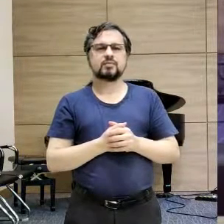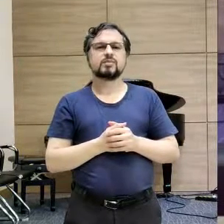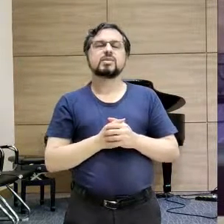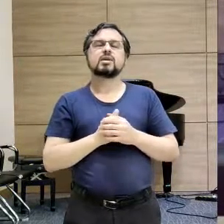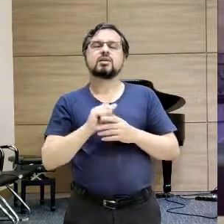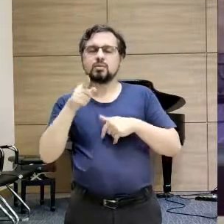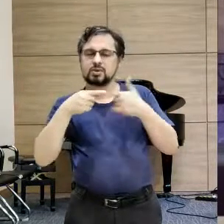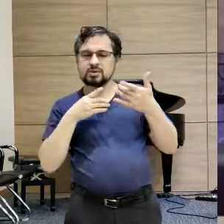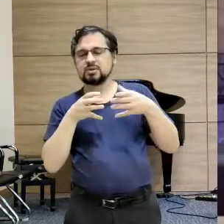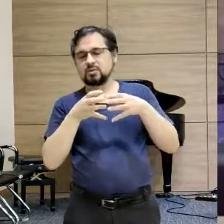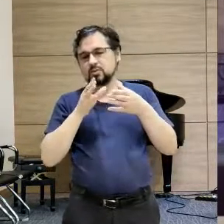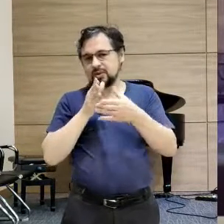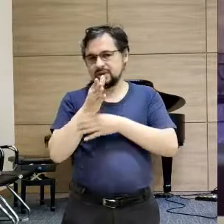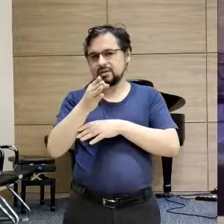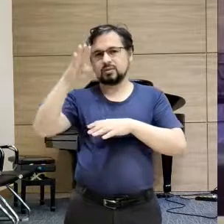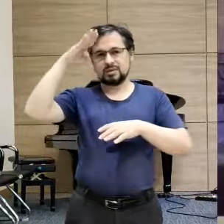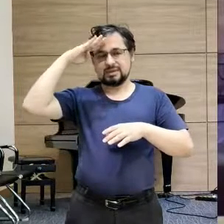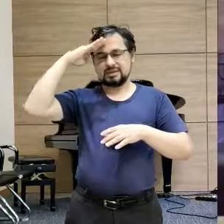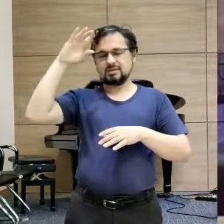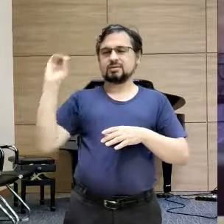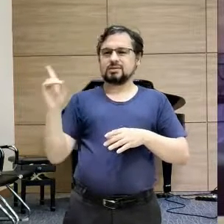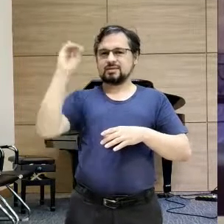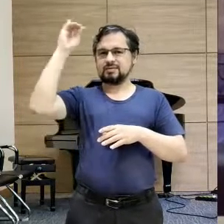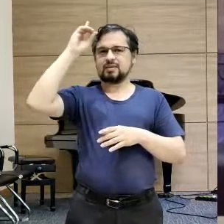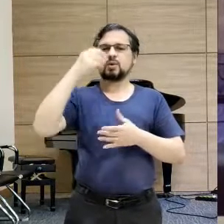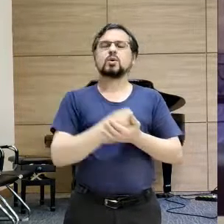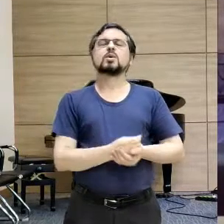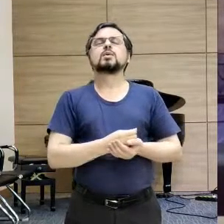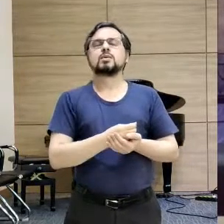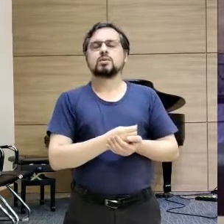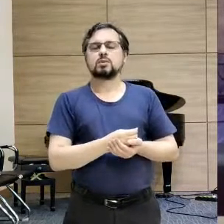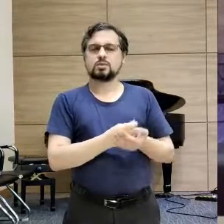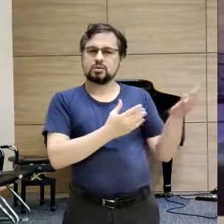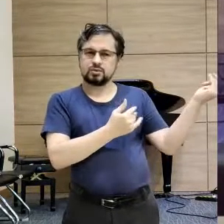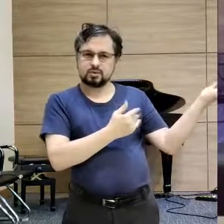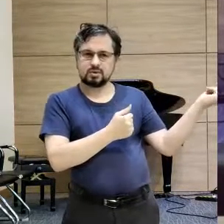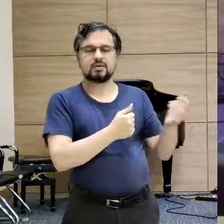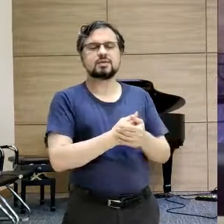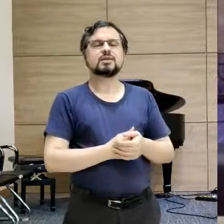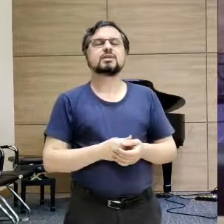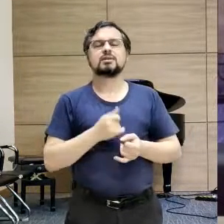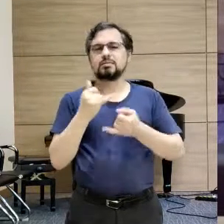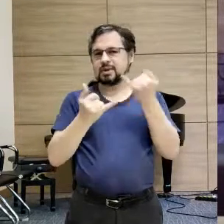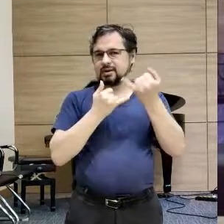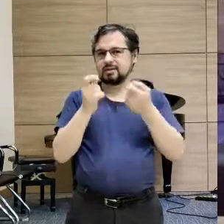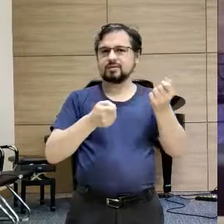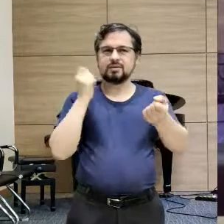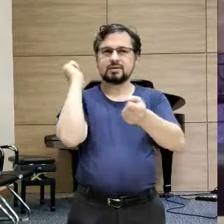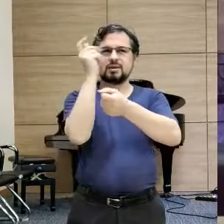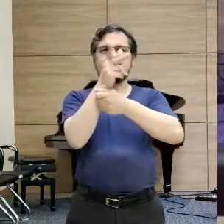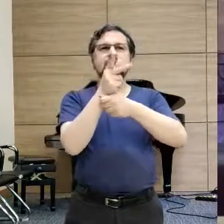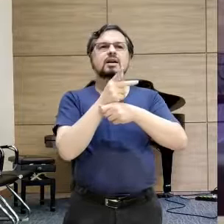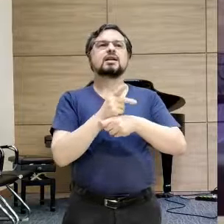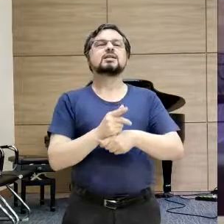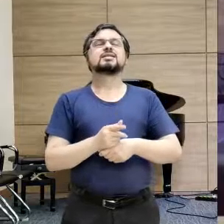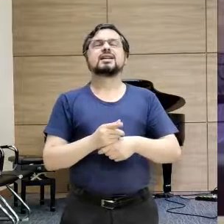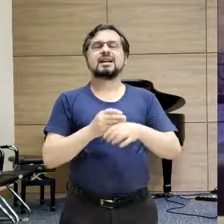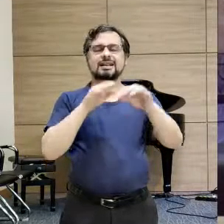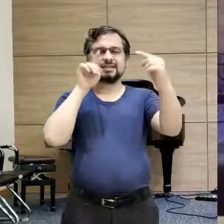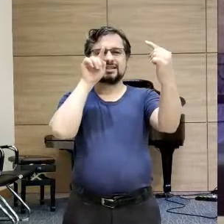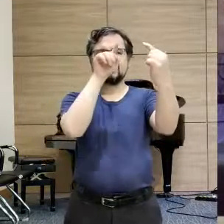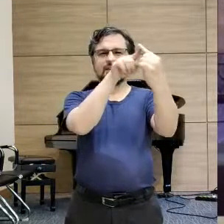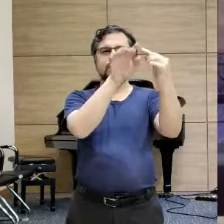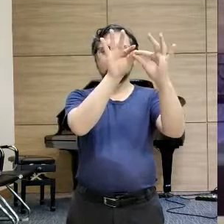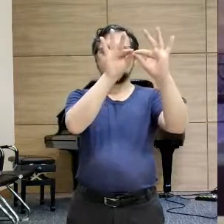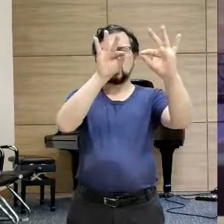exército de Davi, e Davi era um desses. Os meninos que jogando essa funda, essa espécie de estilingue, eles conseguiam acertar a longa